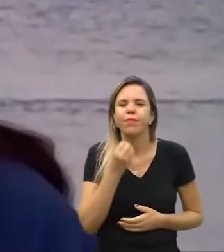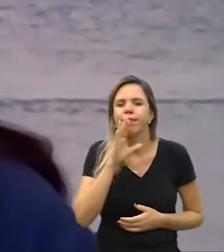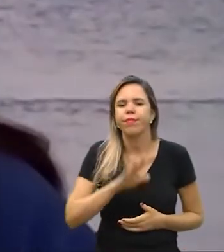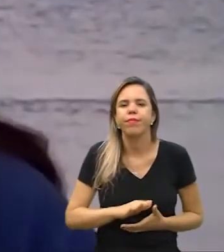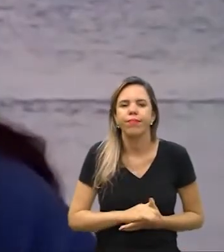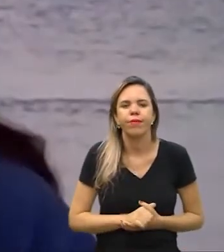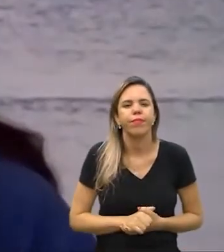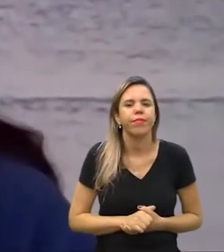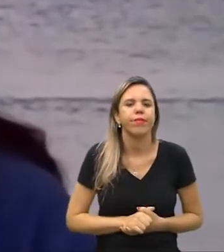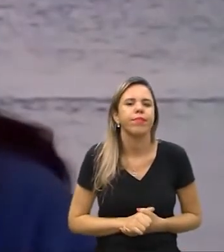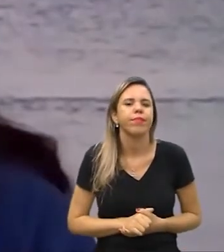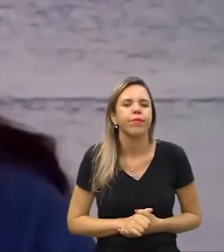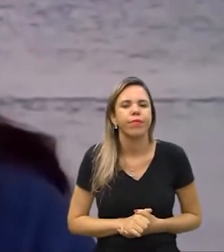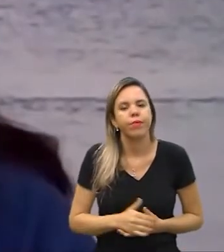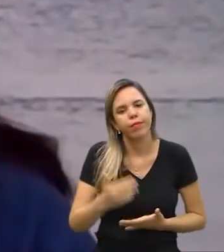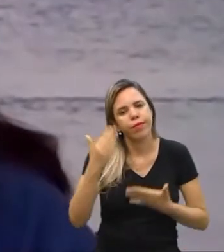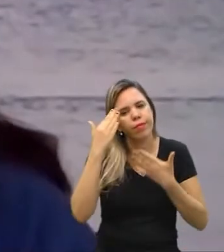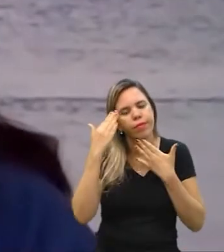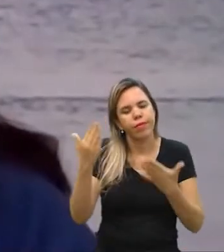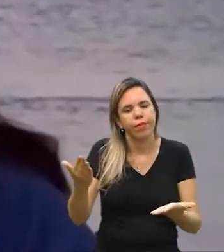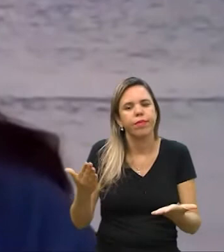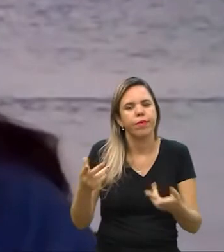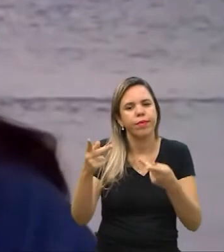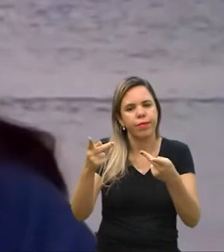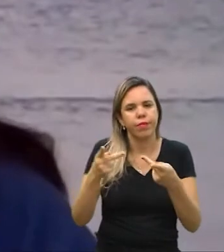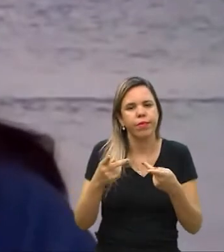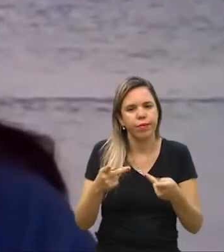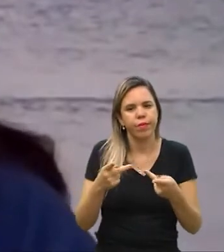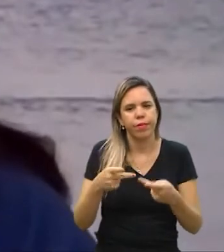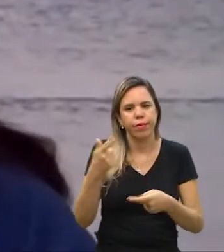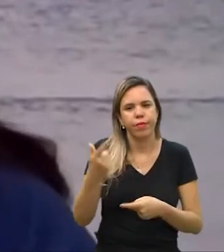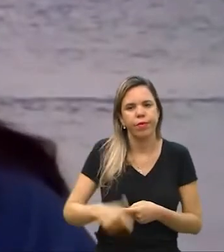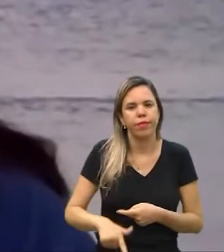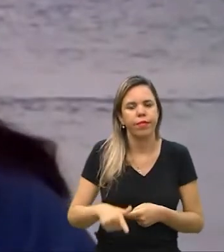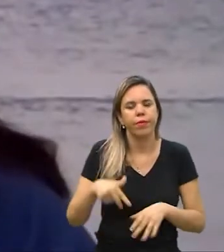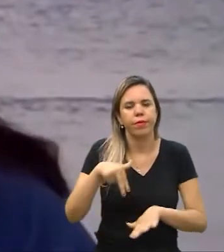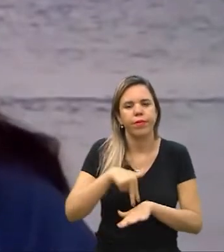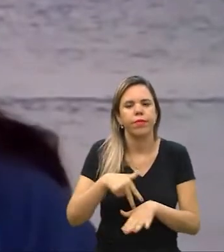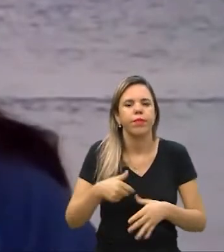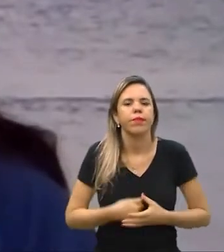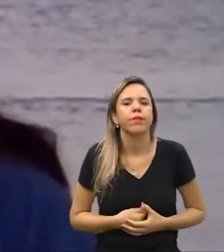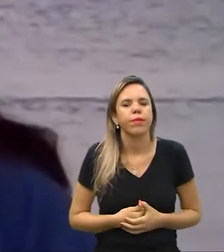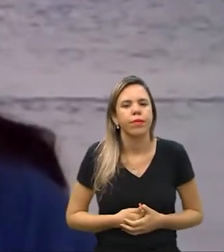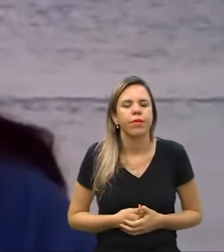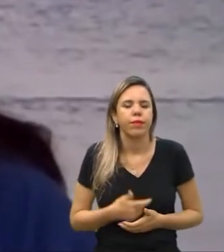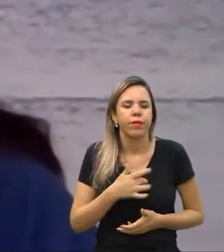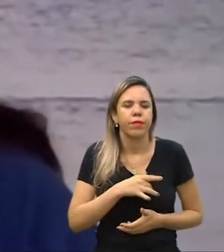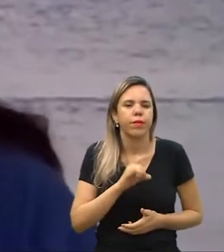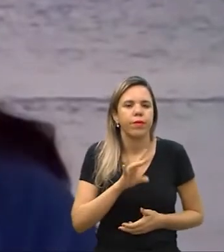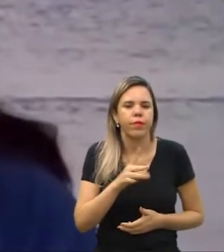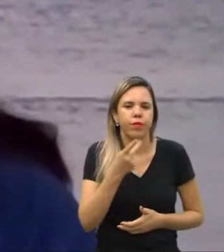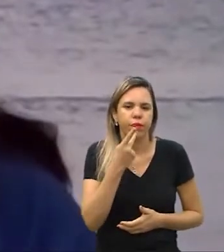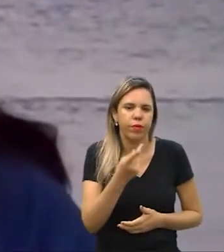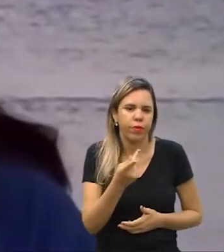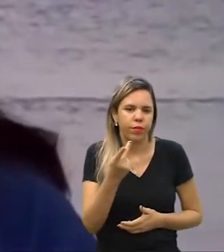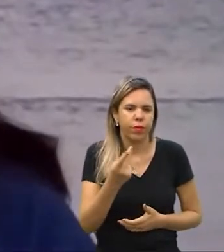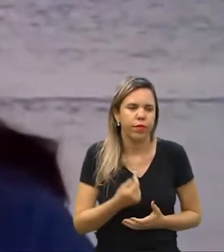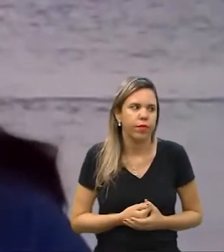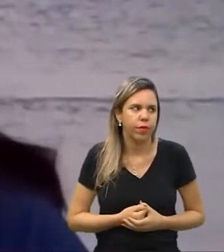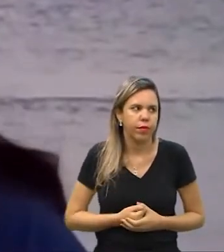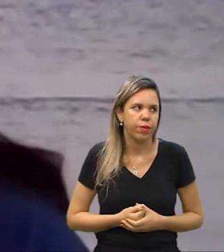Olá, boa tarde. Muito obrigada pelo convite novamente para estar aqui. Pena que é sempre para falar